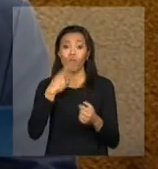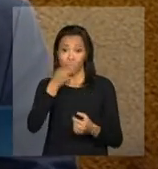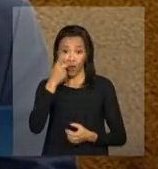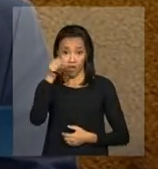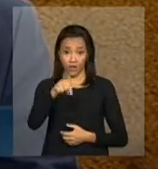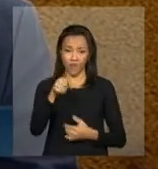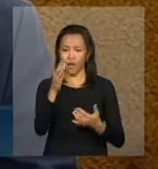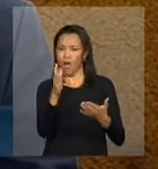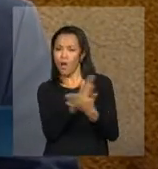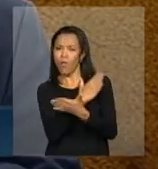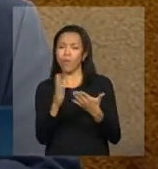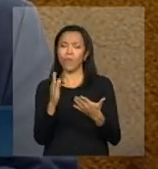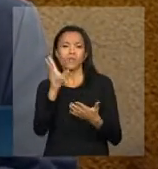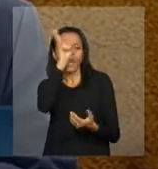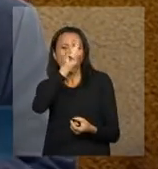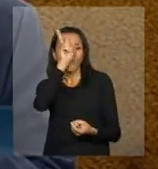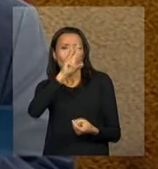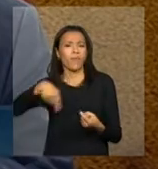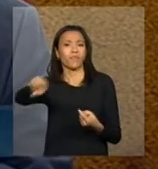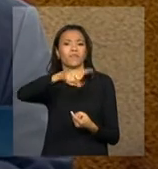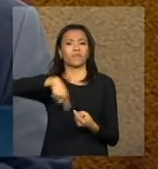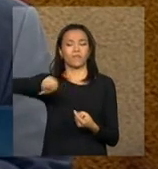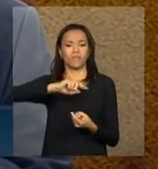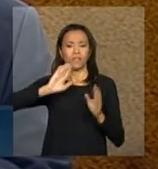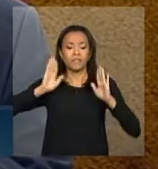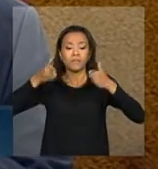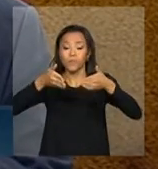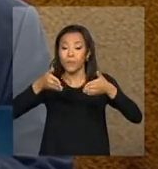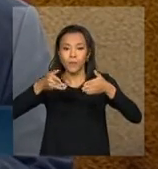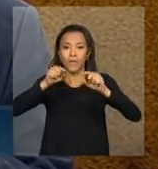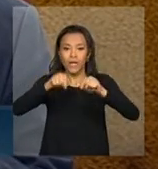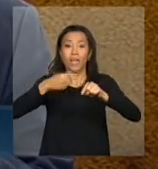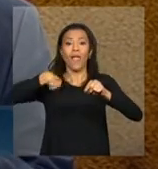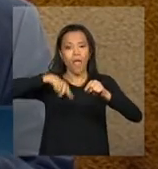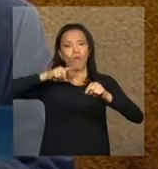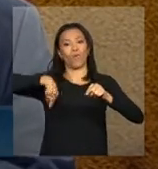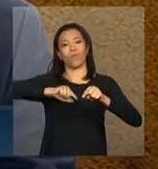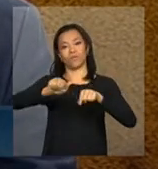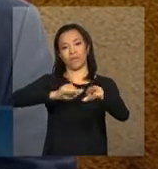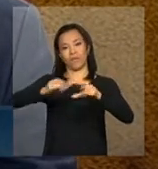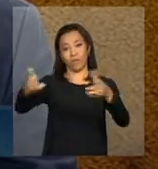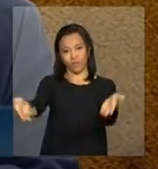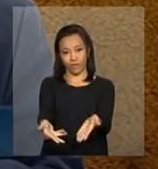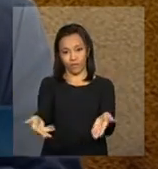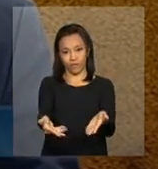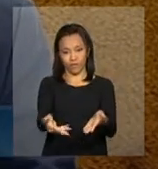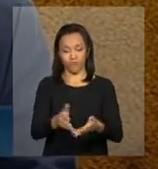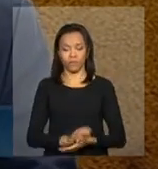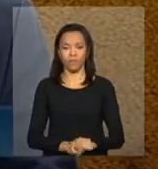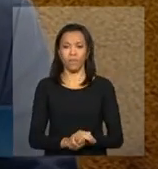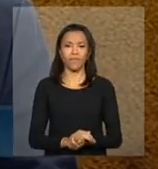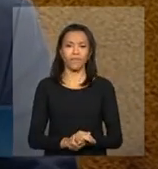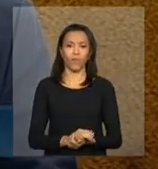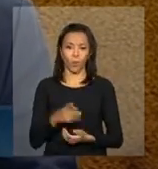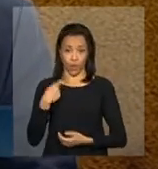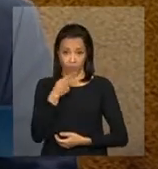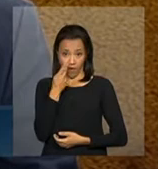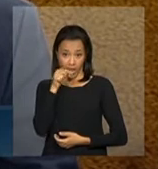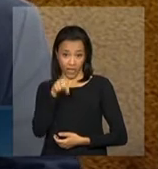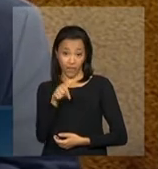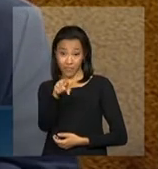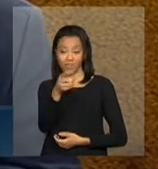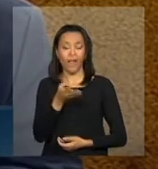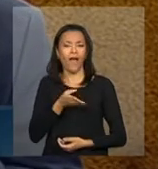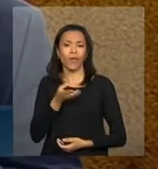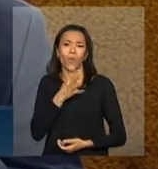com vocês alguns lembretes especificamente em relação a esse nosso trabalho aqui de hoje. Nada do que eu vou falar aqui vai ser